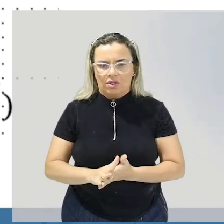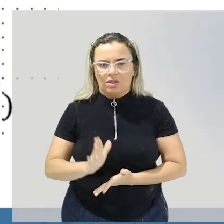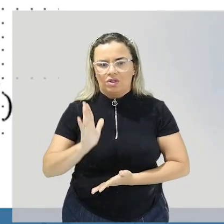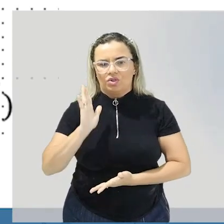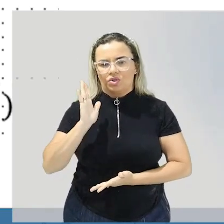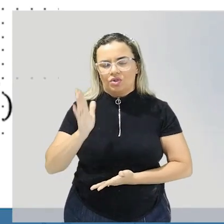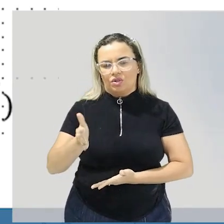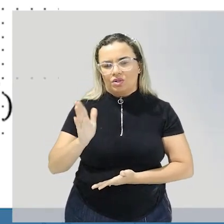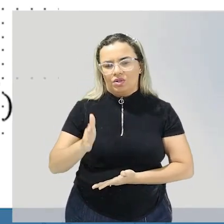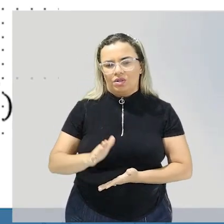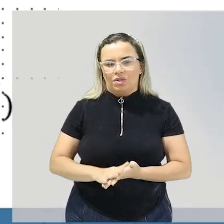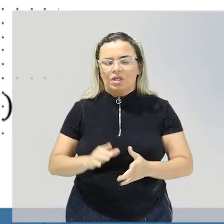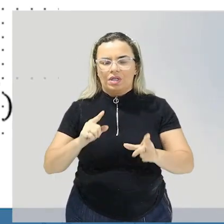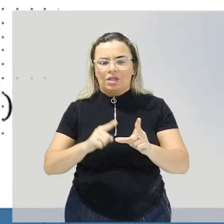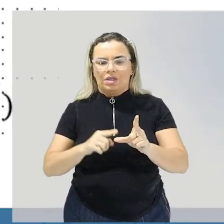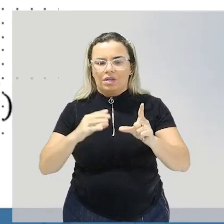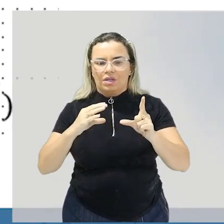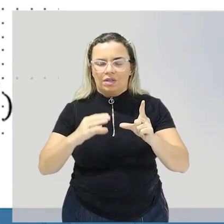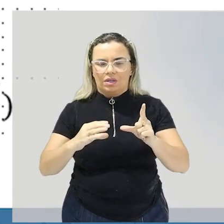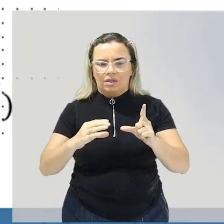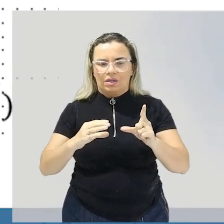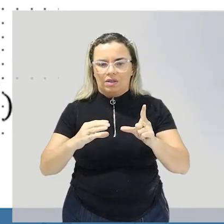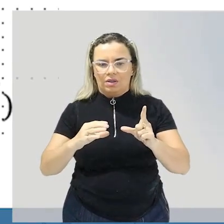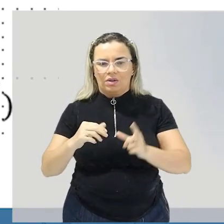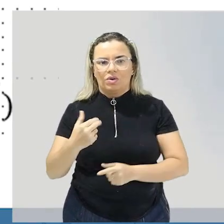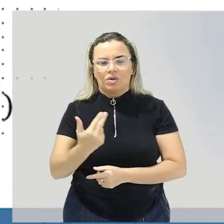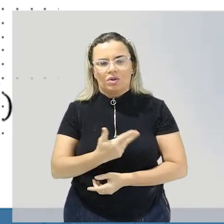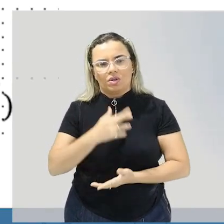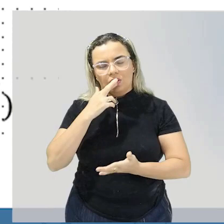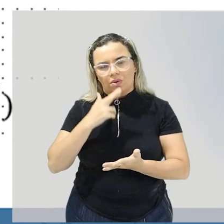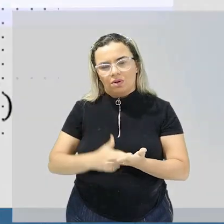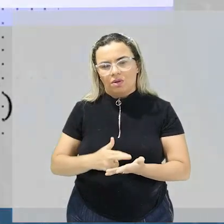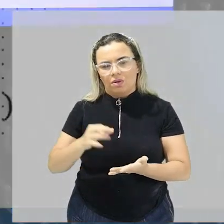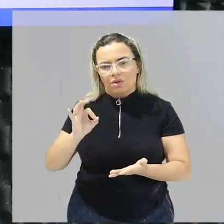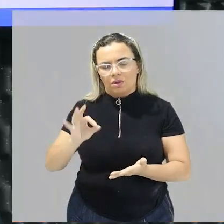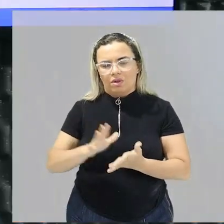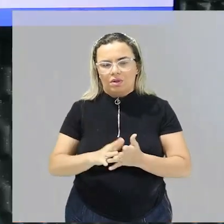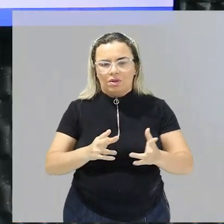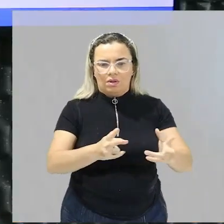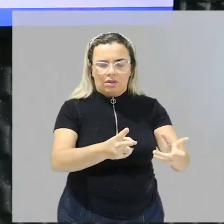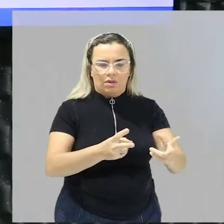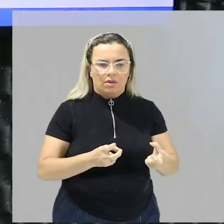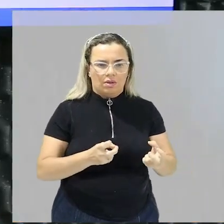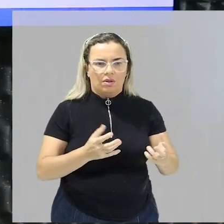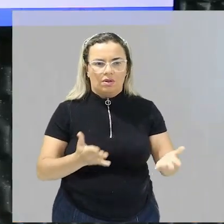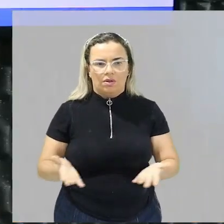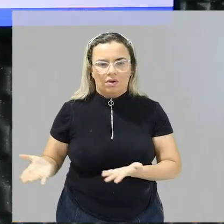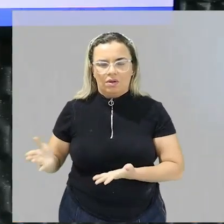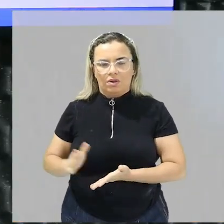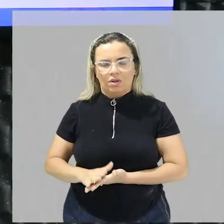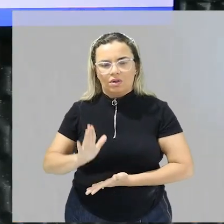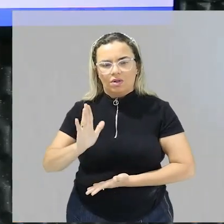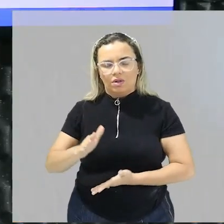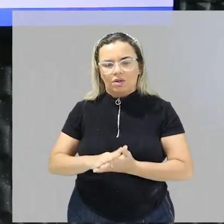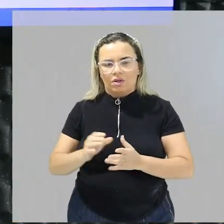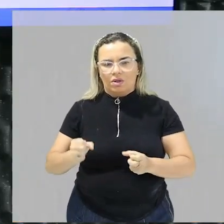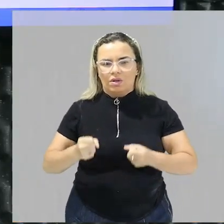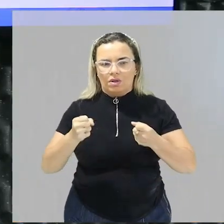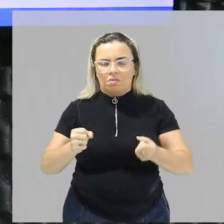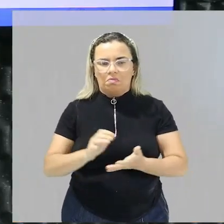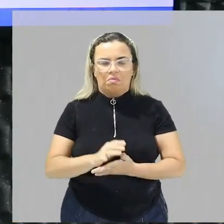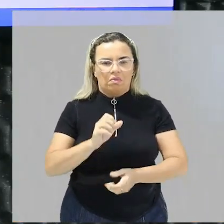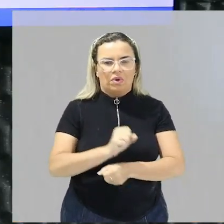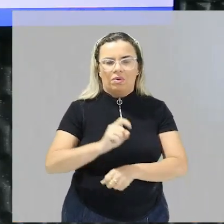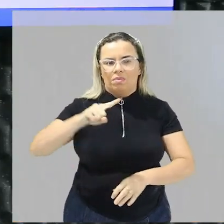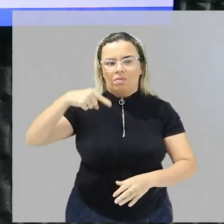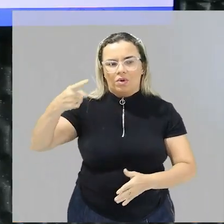aqui, ó, na letra C, o nosso gabarito. Percebeu? Bem aqui a gente já poderia, ó, parou, próxima